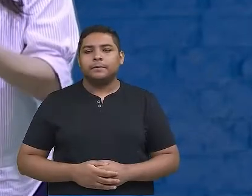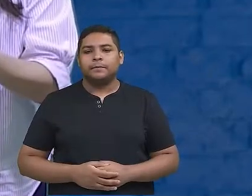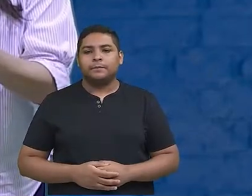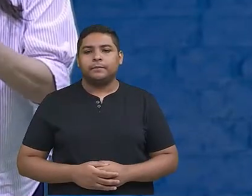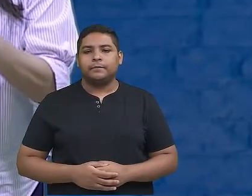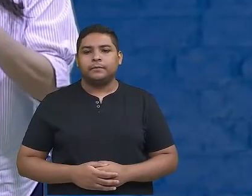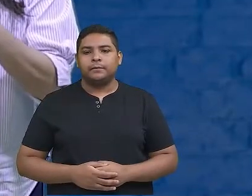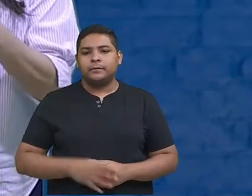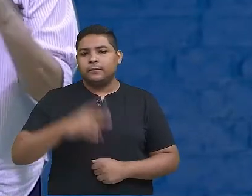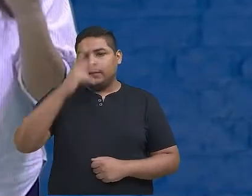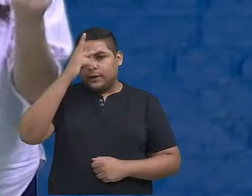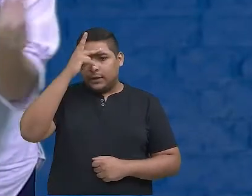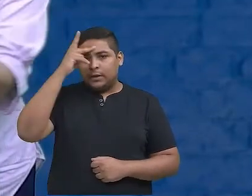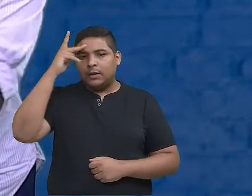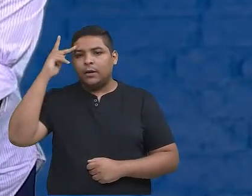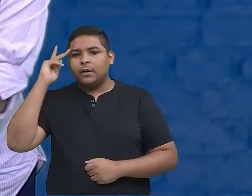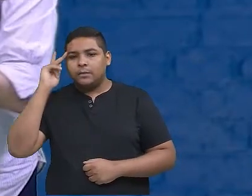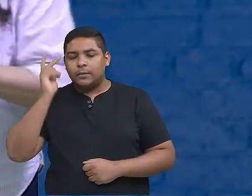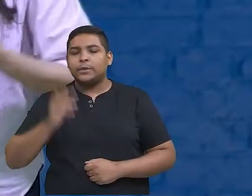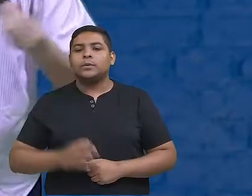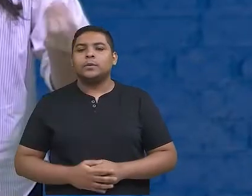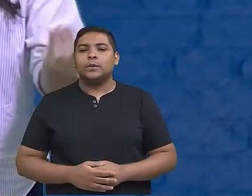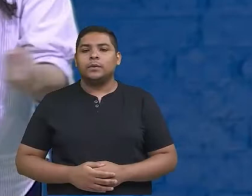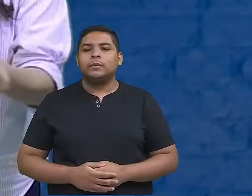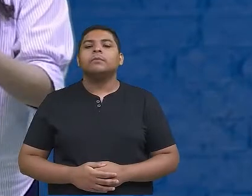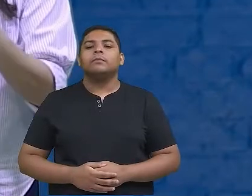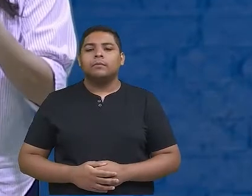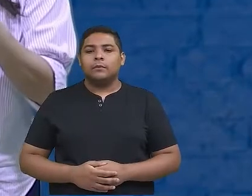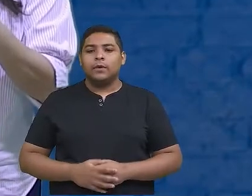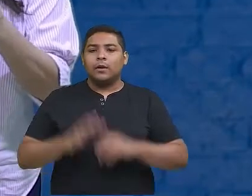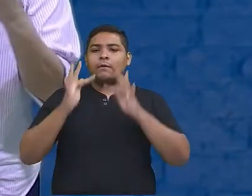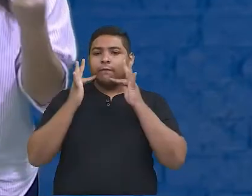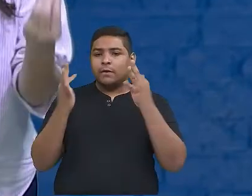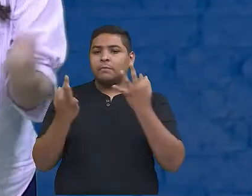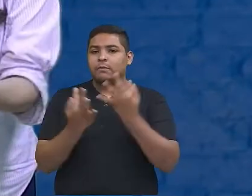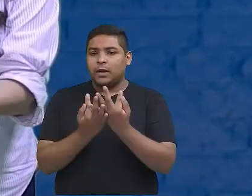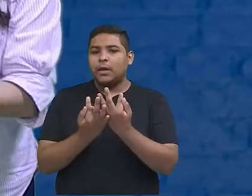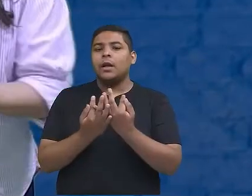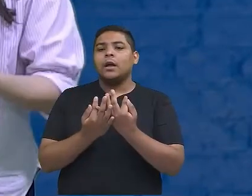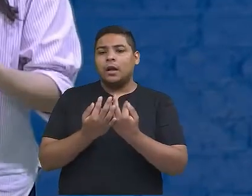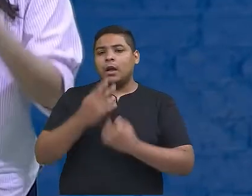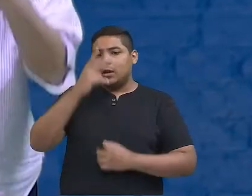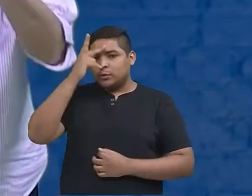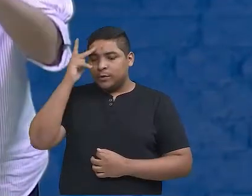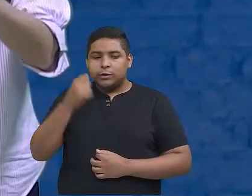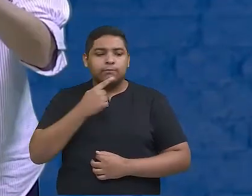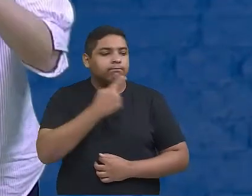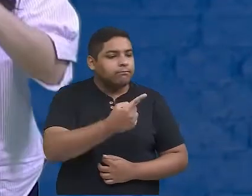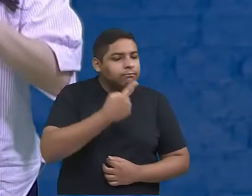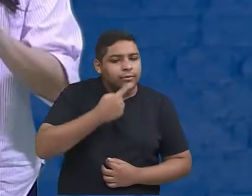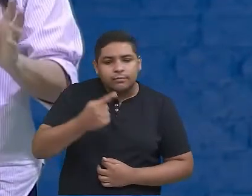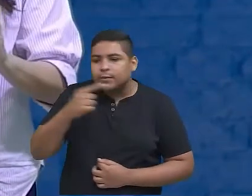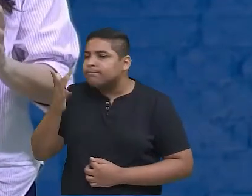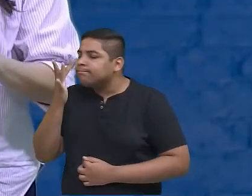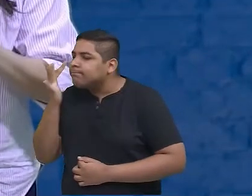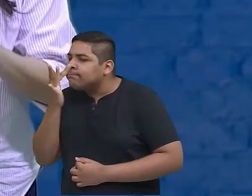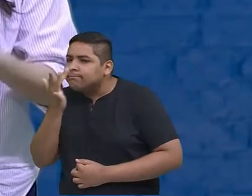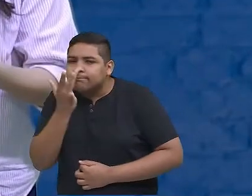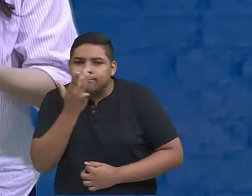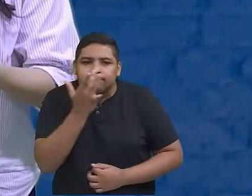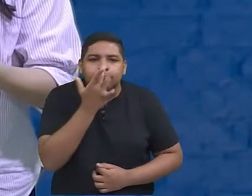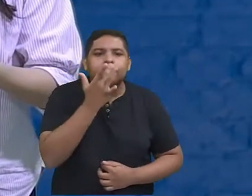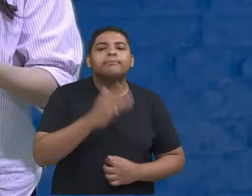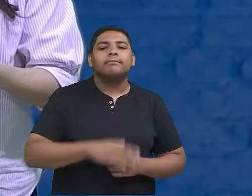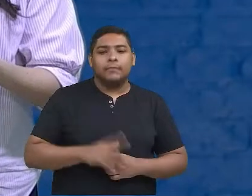a pessoa, né? E quem está no redor, o indivíduo e os seus próximos. Ok? Deu para entender? Fui